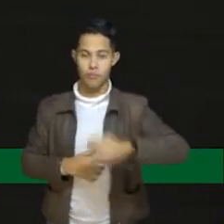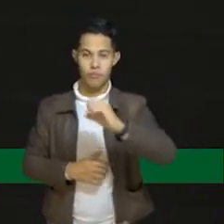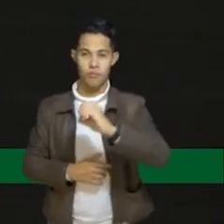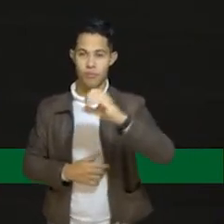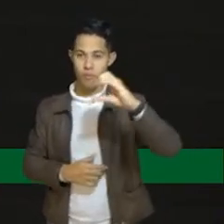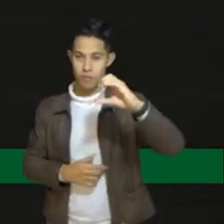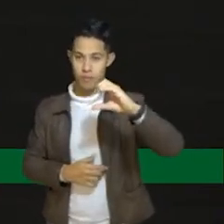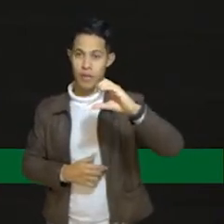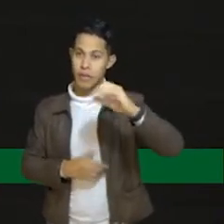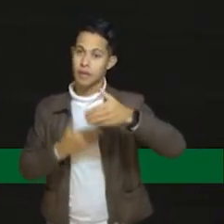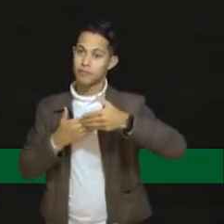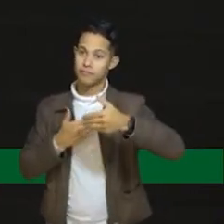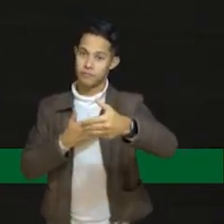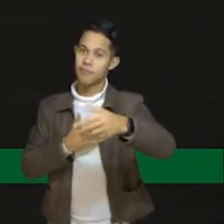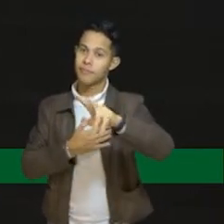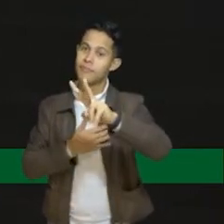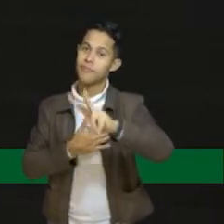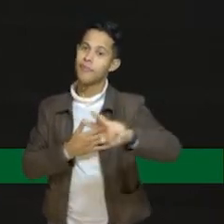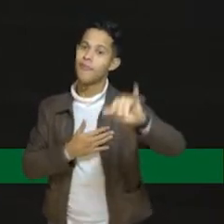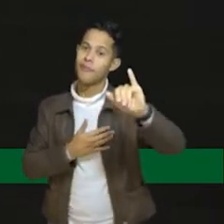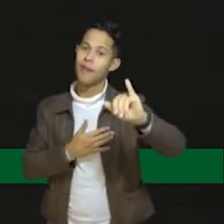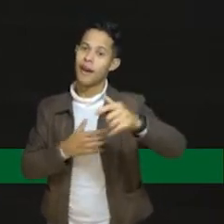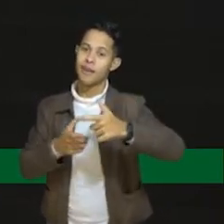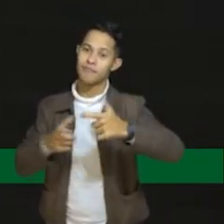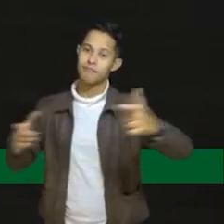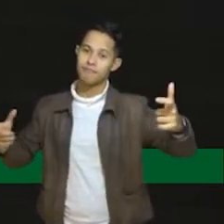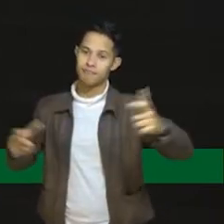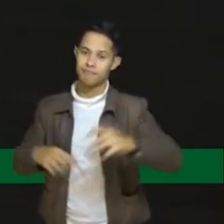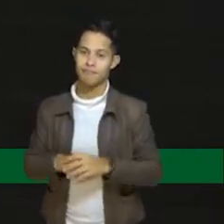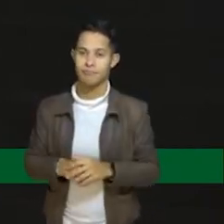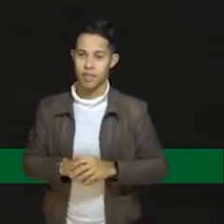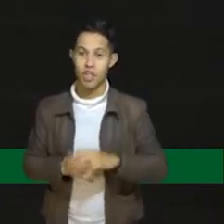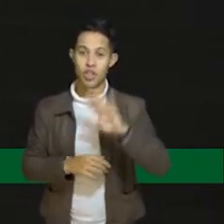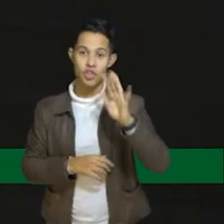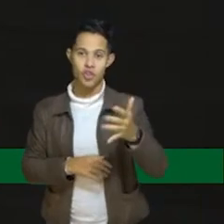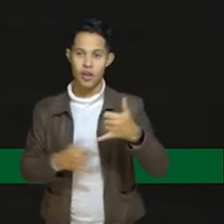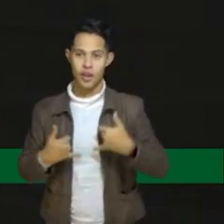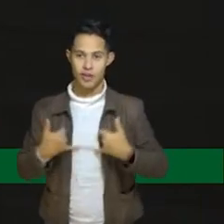mais. A cidade completou 35 anos de idade